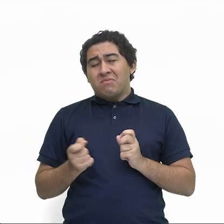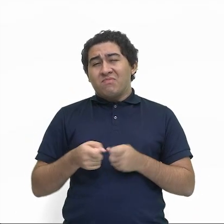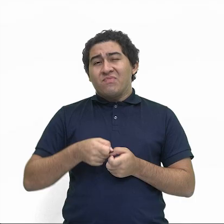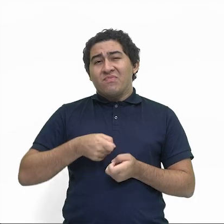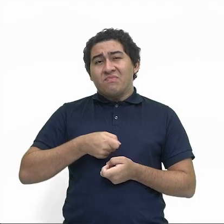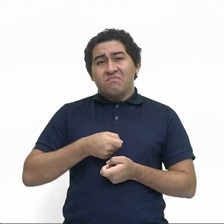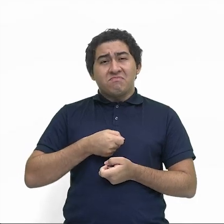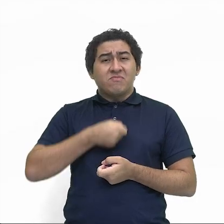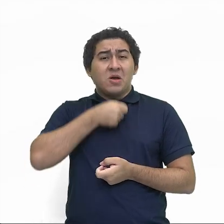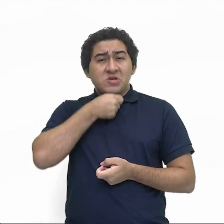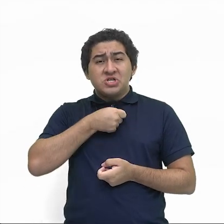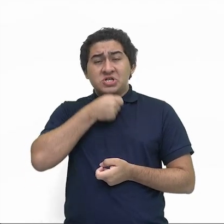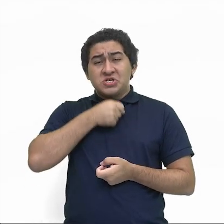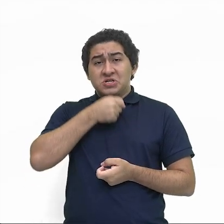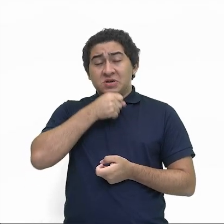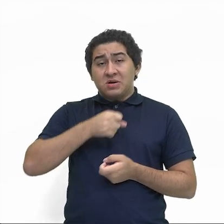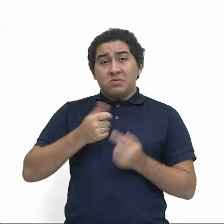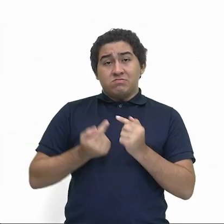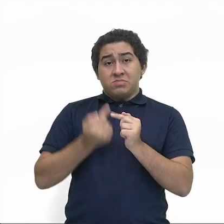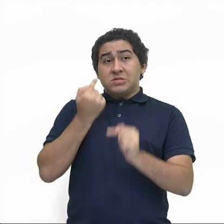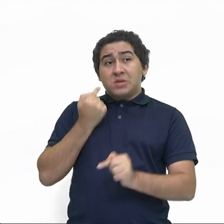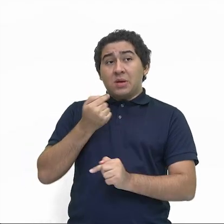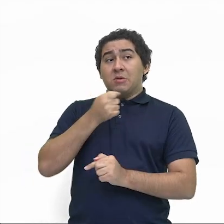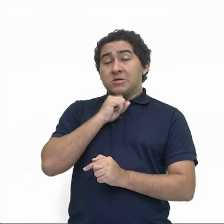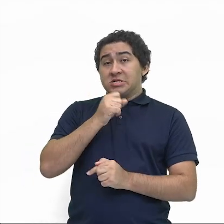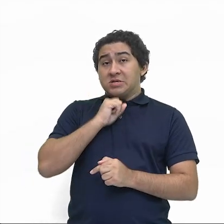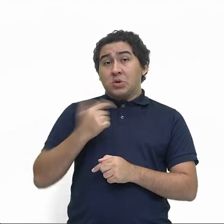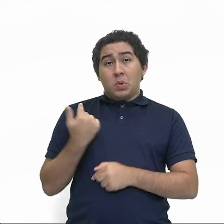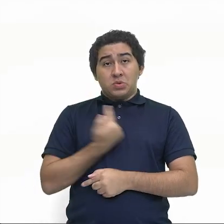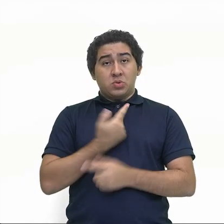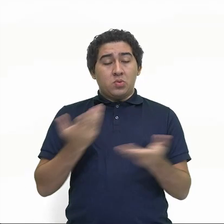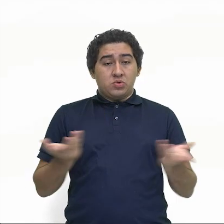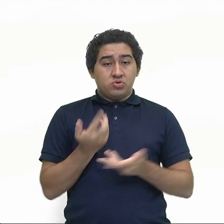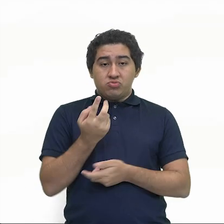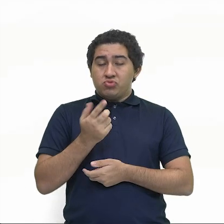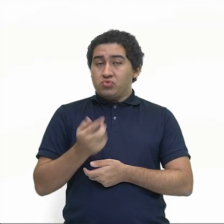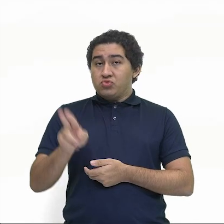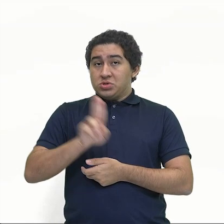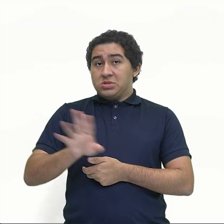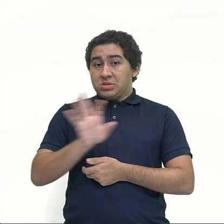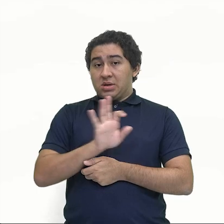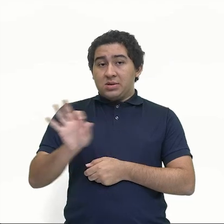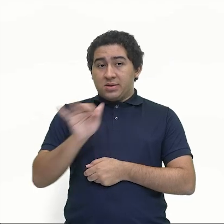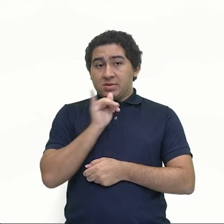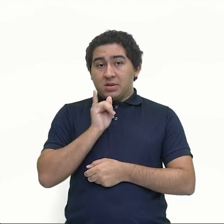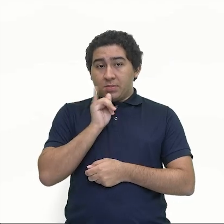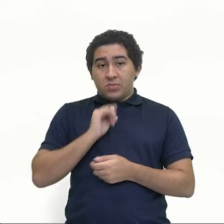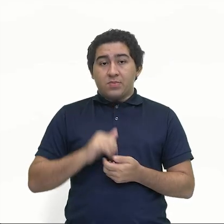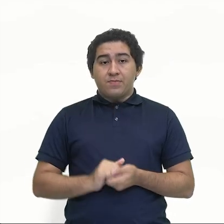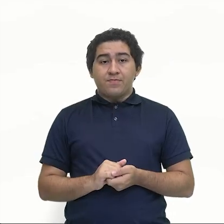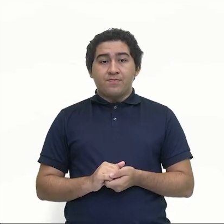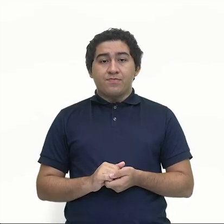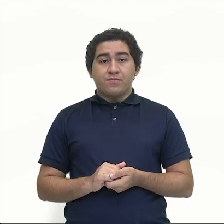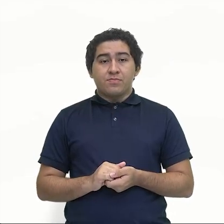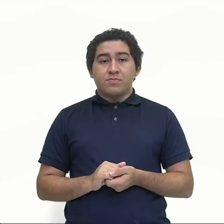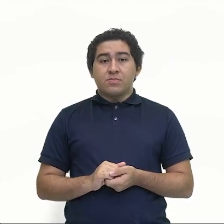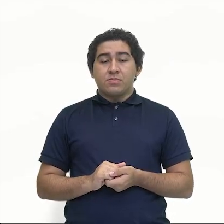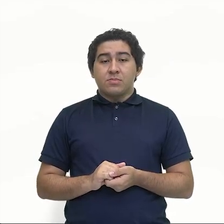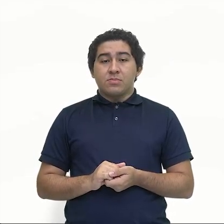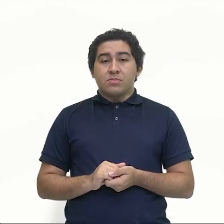arcaicas, palavras que hoje em dia nós não utilizamos mais, ok? Por exemplo, aqui, ó,